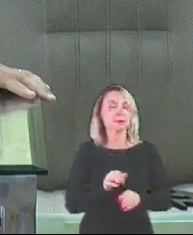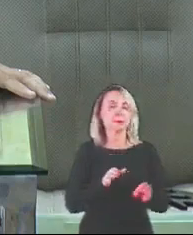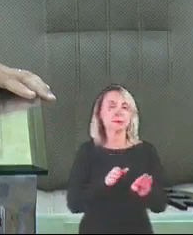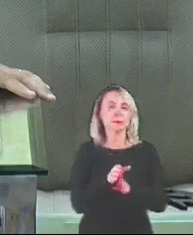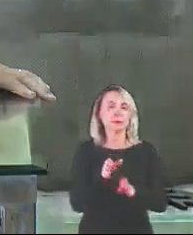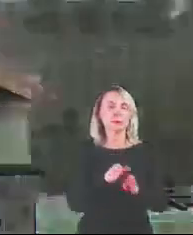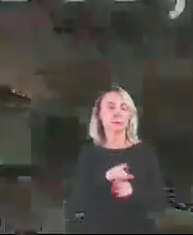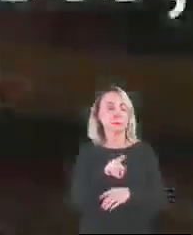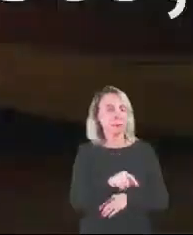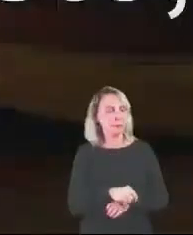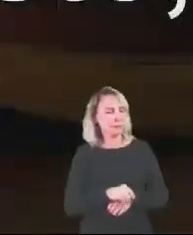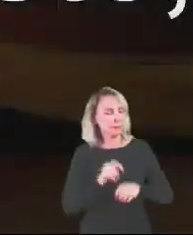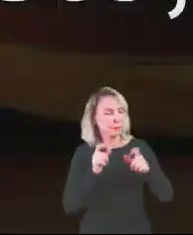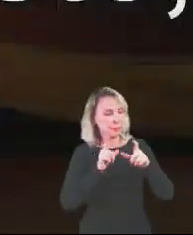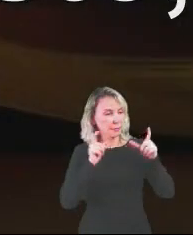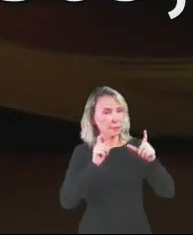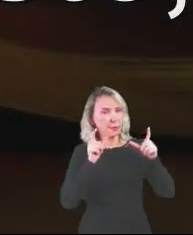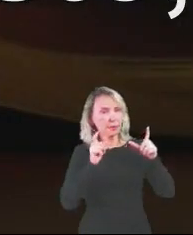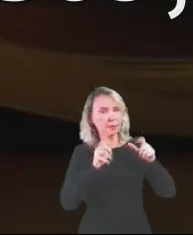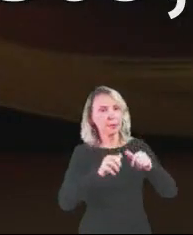Despertai-vos, bêbados.